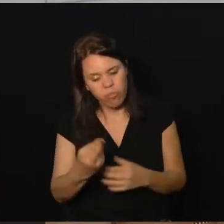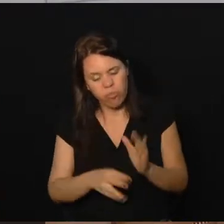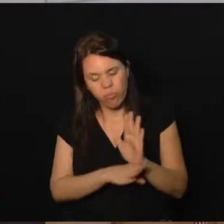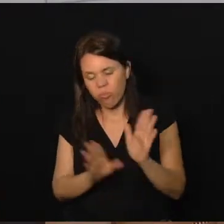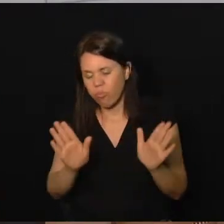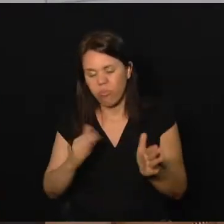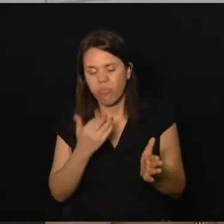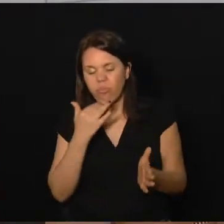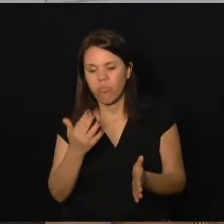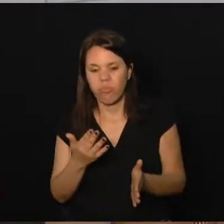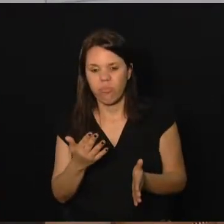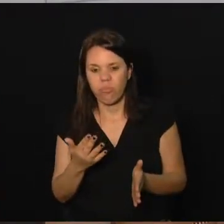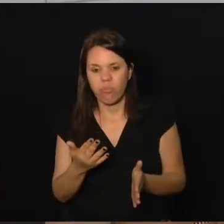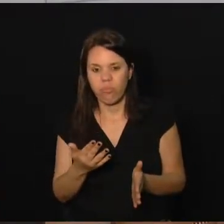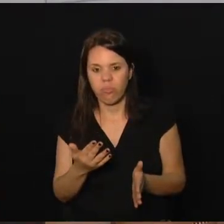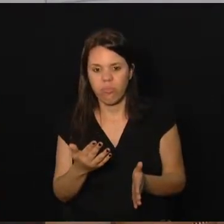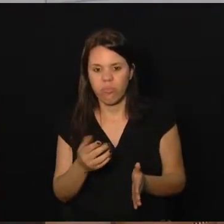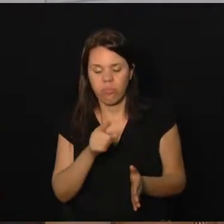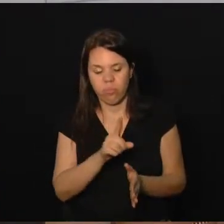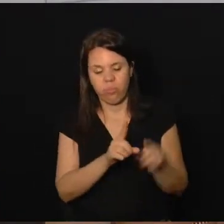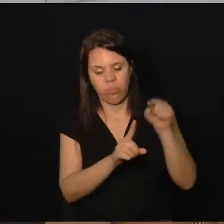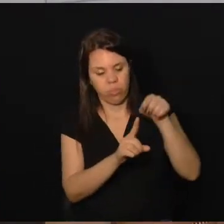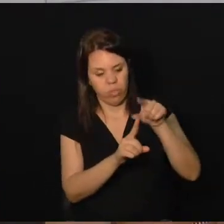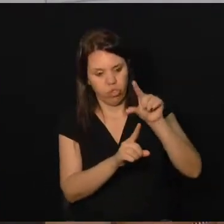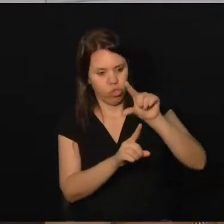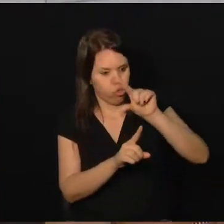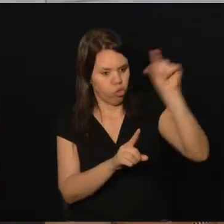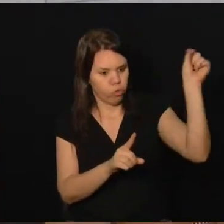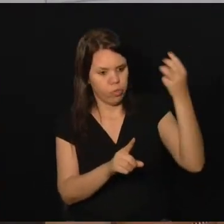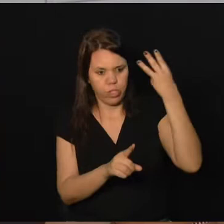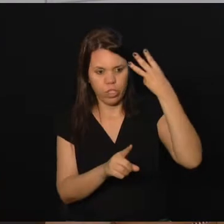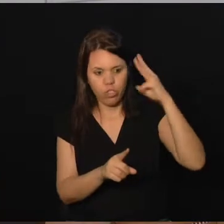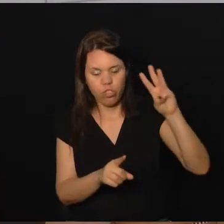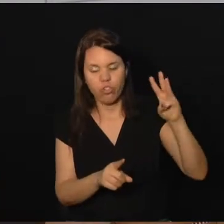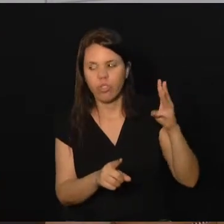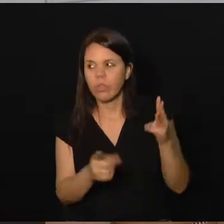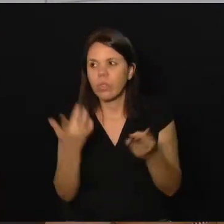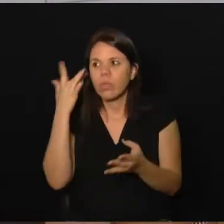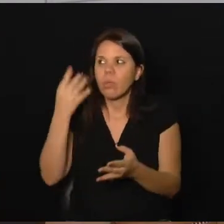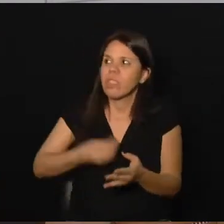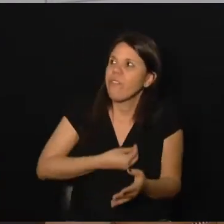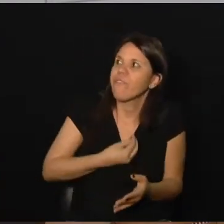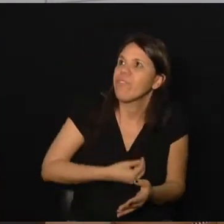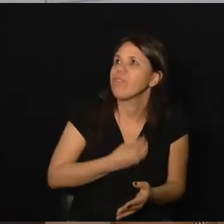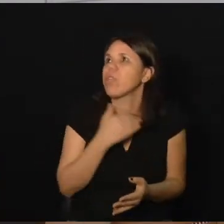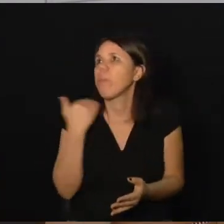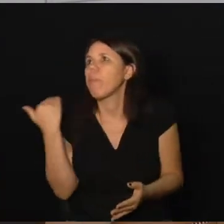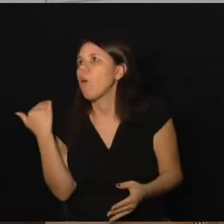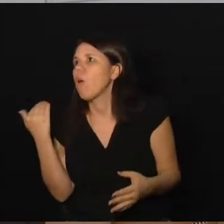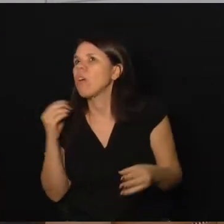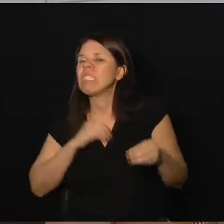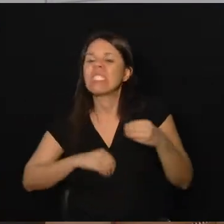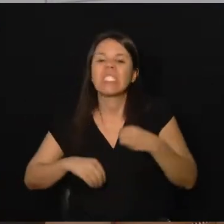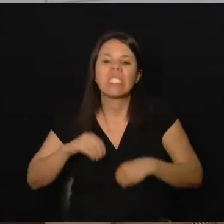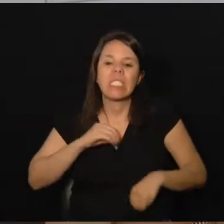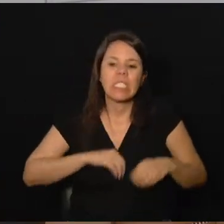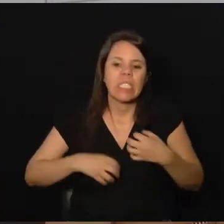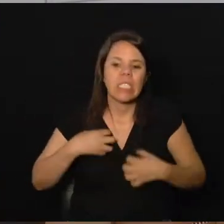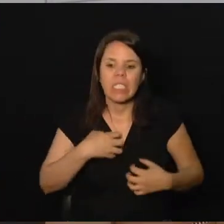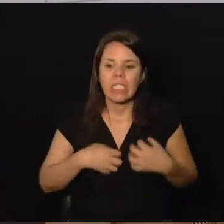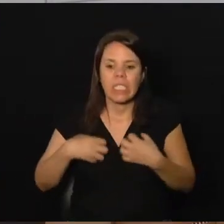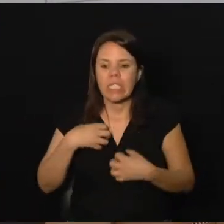e não ajuda. Às vezes o dependente some 3, 4 dias de casa, você não sabe se está vivo, se está morto, entra em angústia,